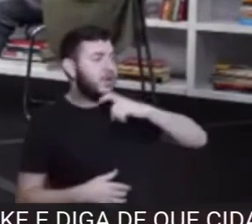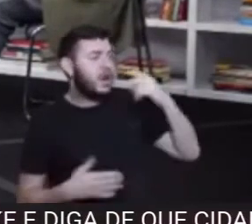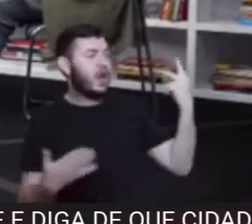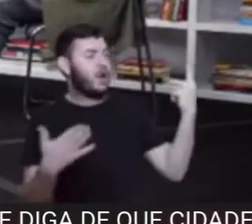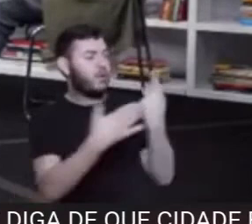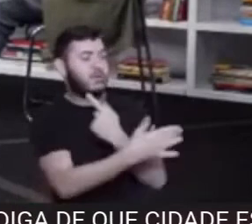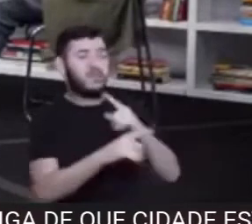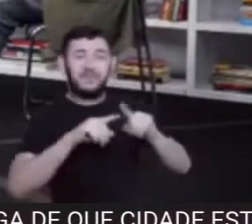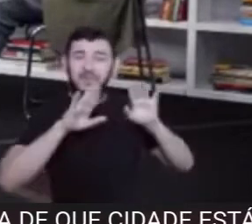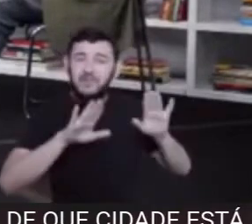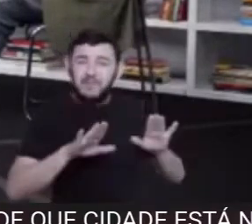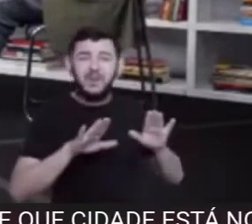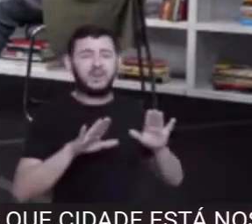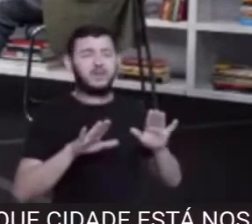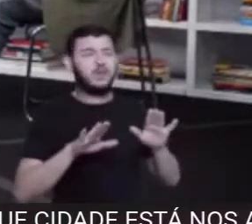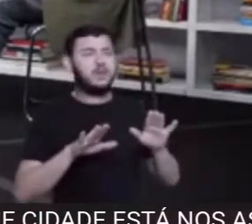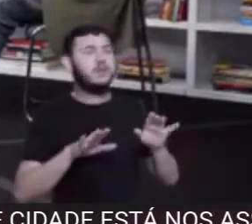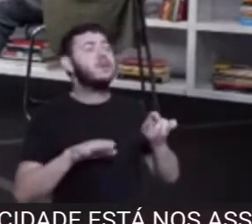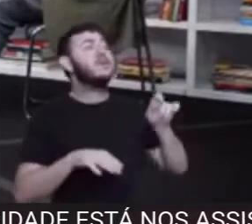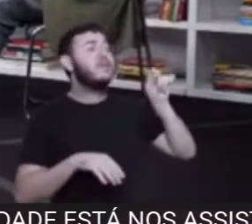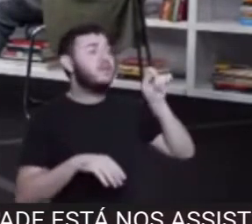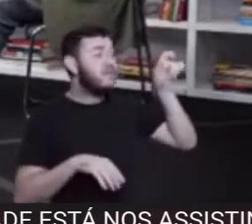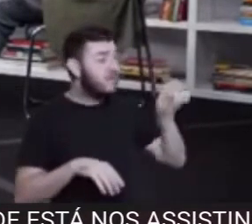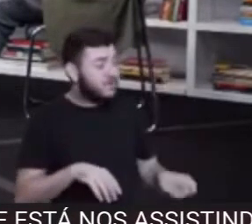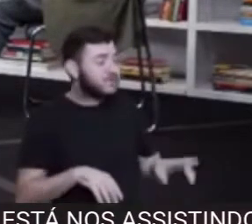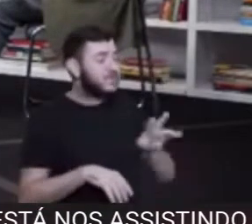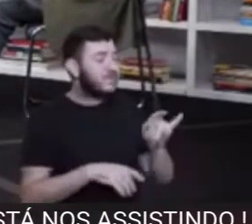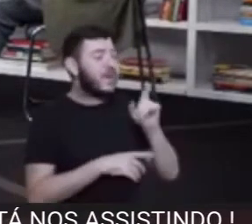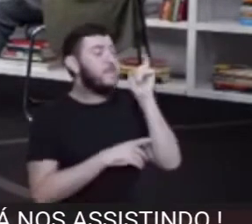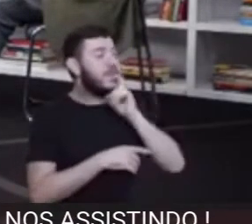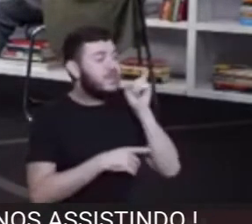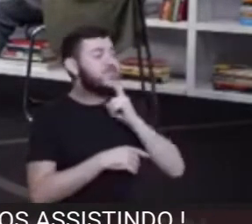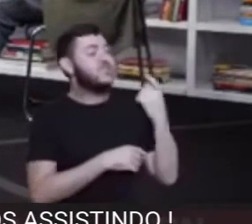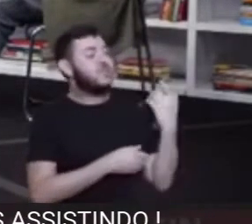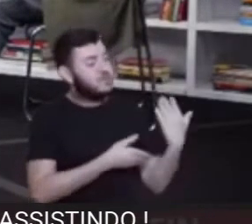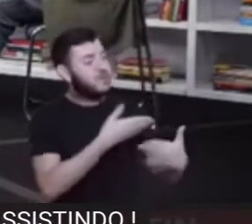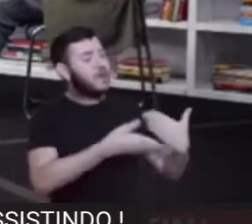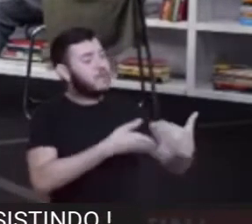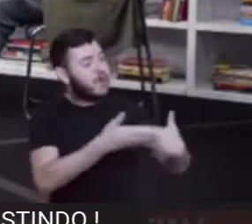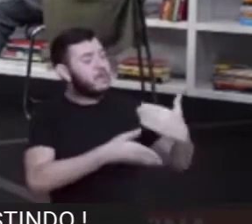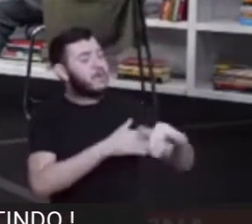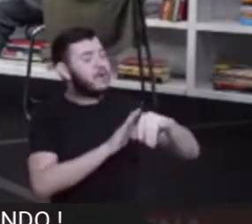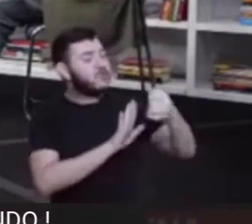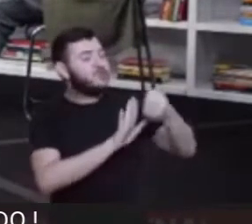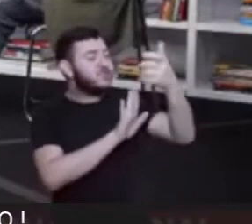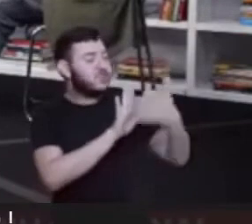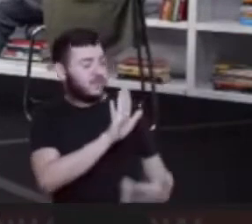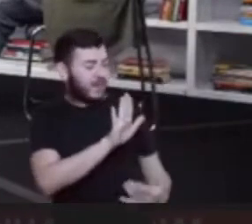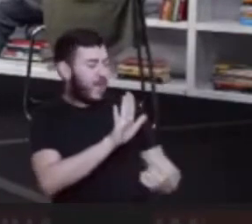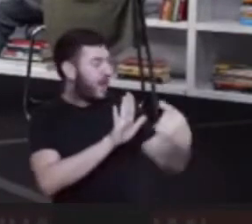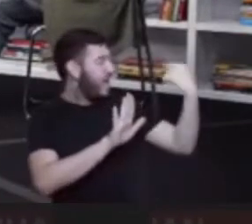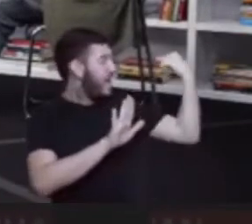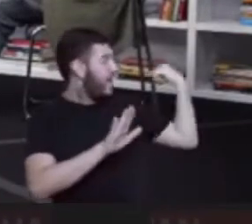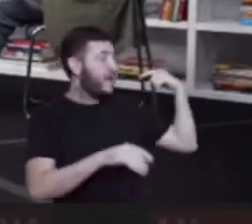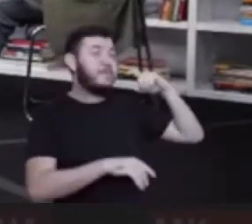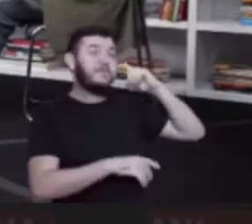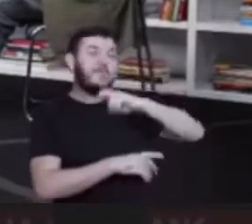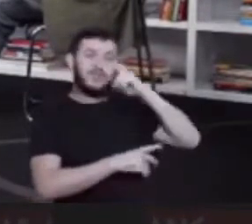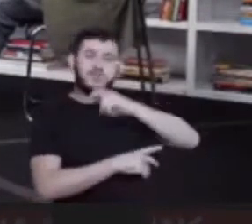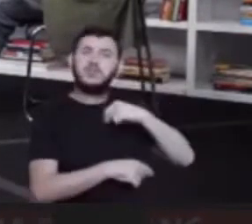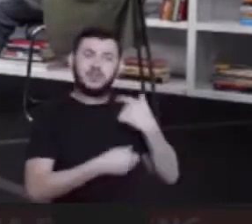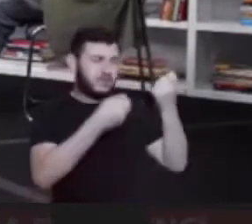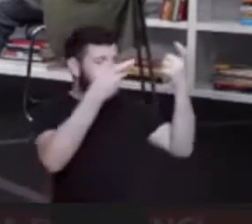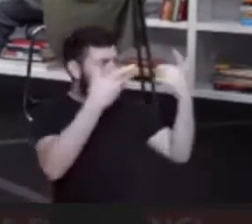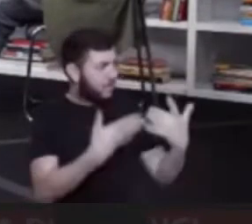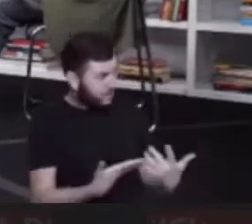a passar o resto da vida mentindo para justificar a primeira mentira. E eu disse isso porque eu tinha consciência